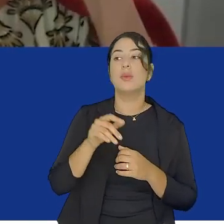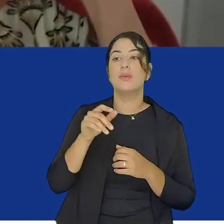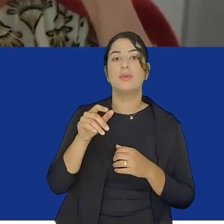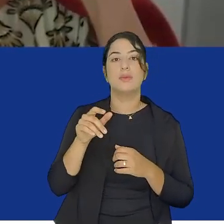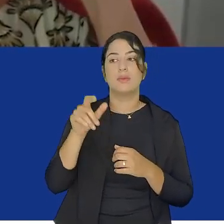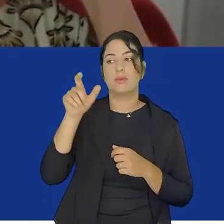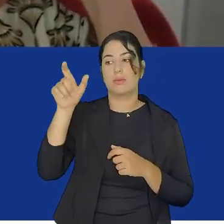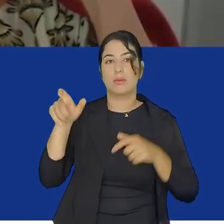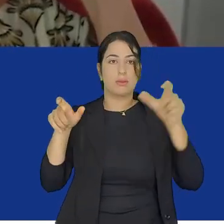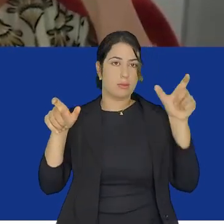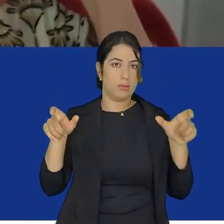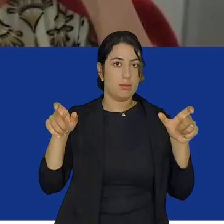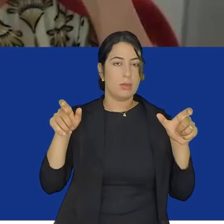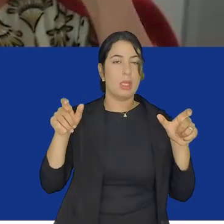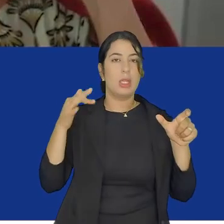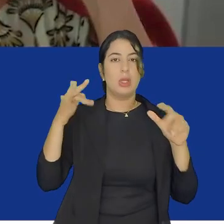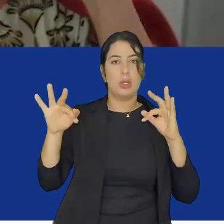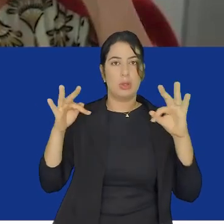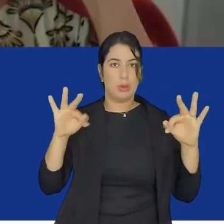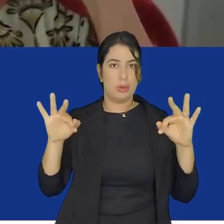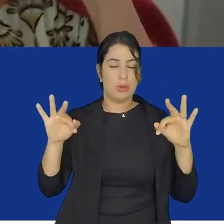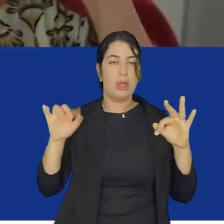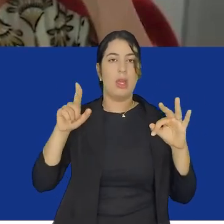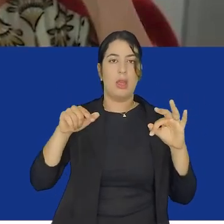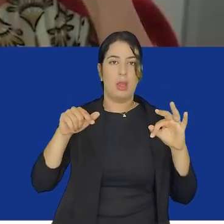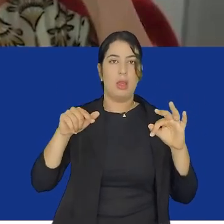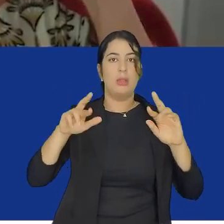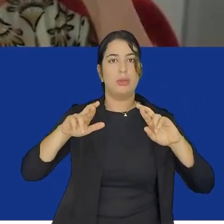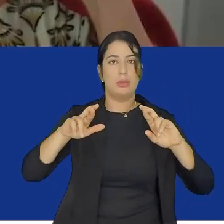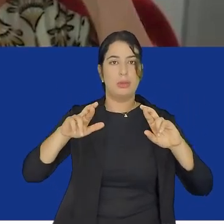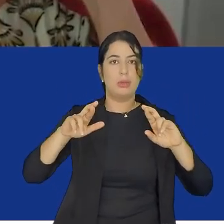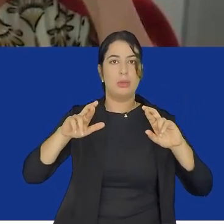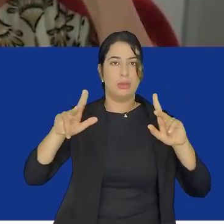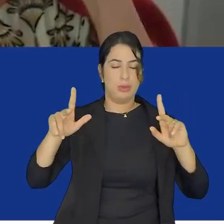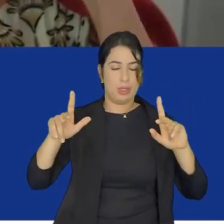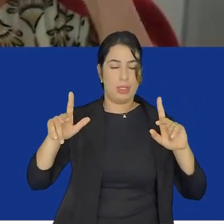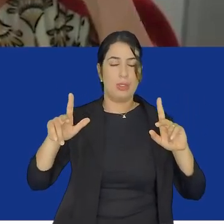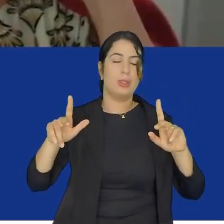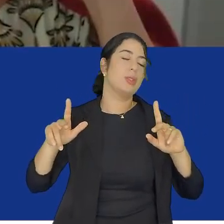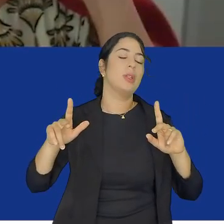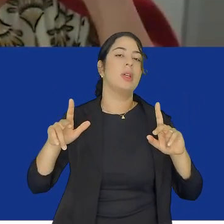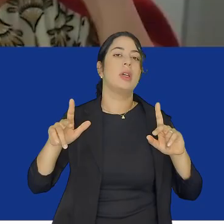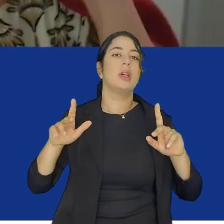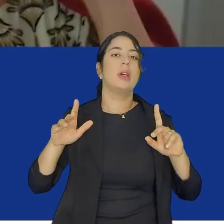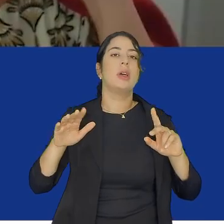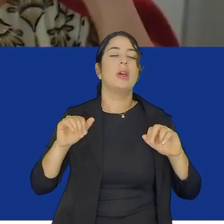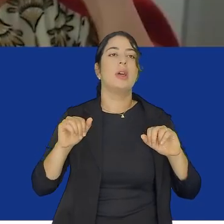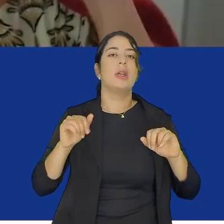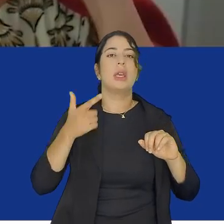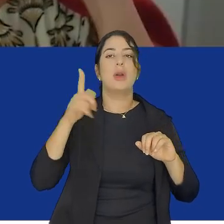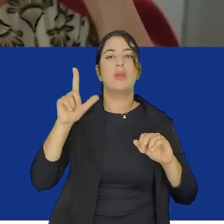humanas, mas nos acessos à resolução e oportunidades de transformação. E a outra pergunta é: existem situações